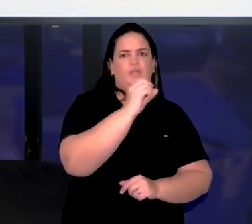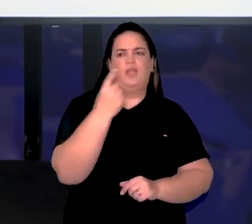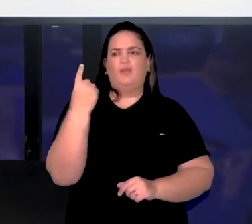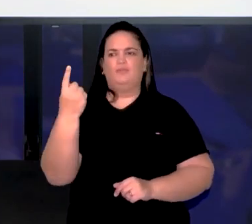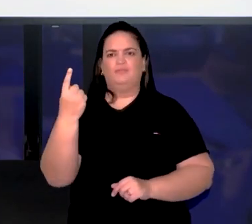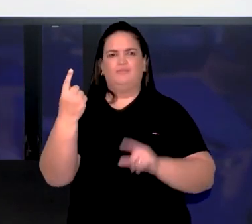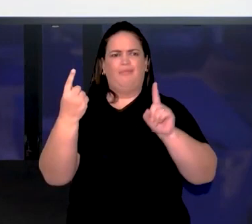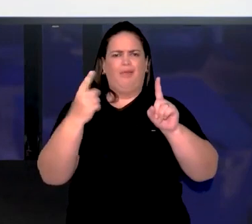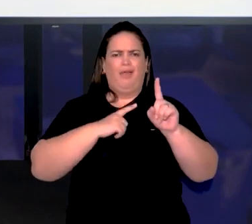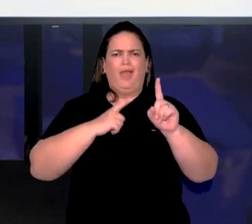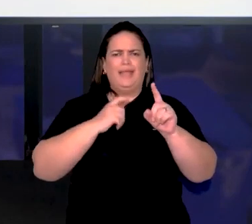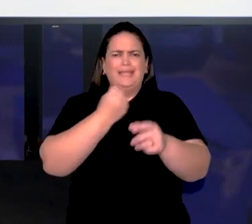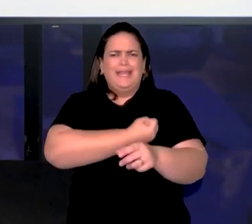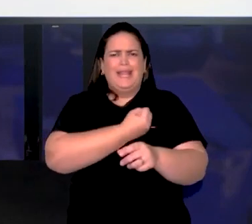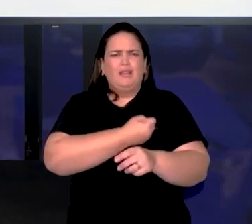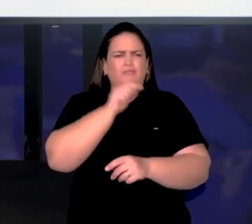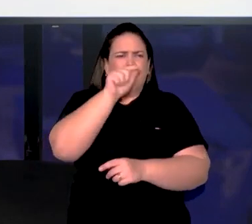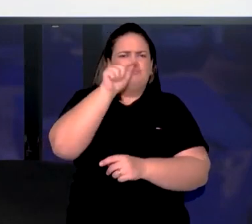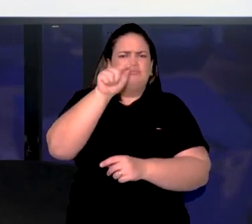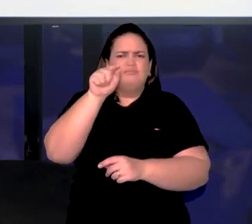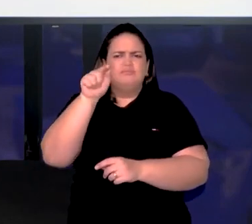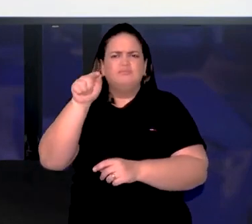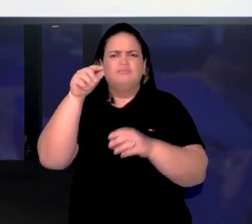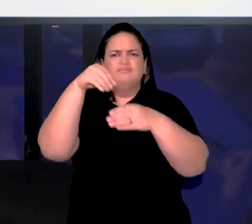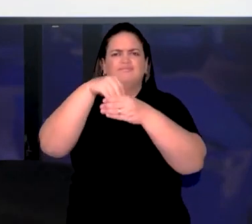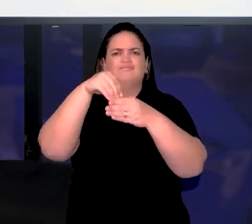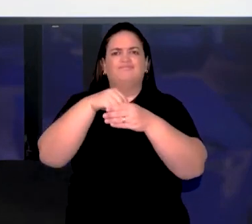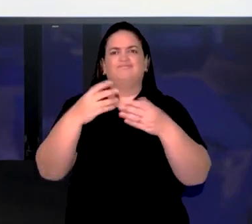infinitos números.